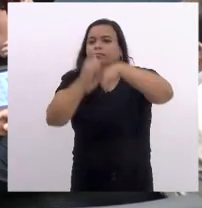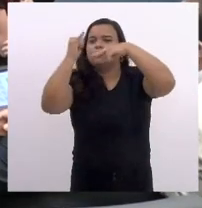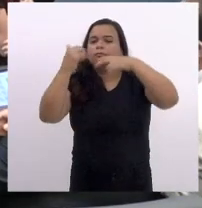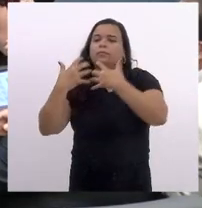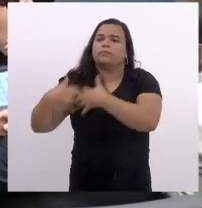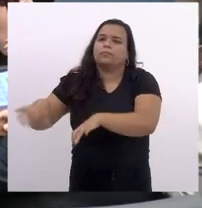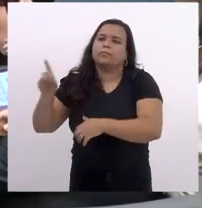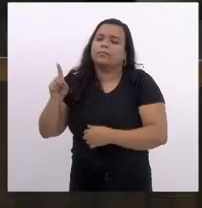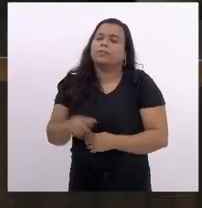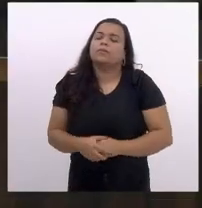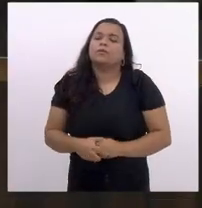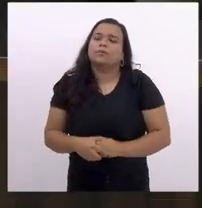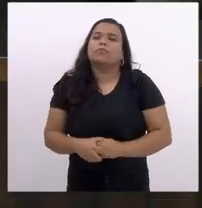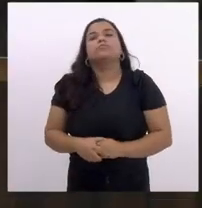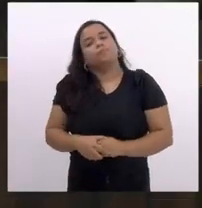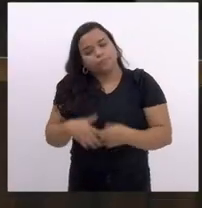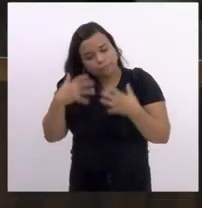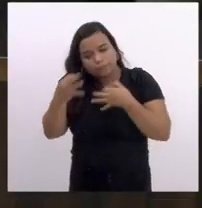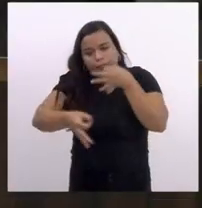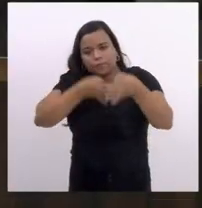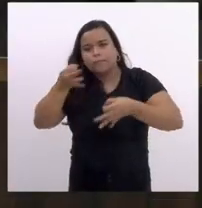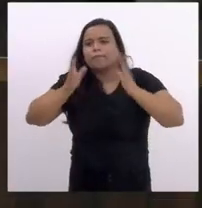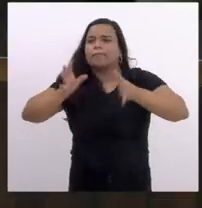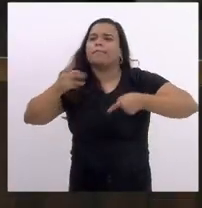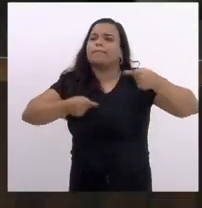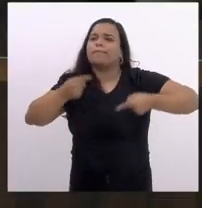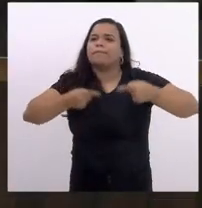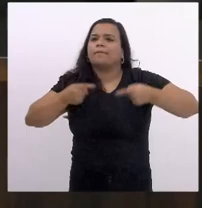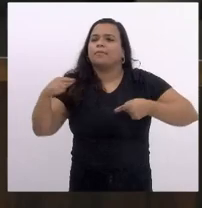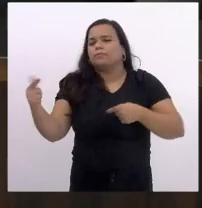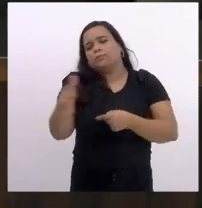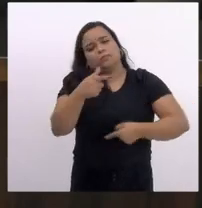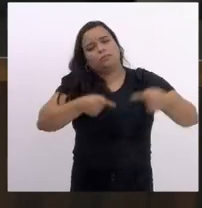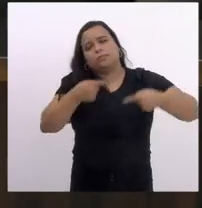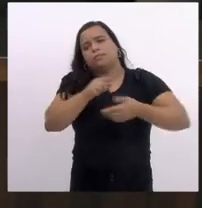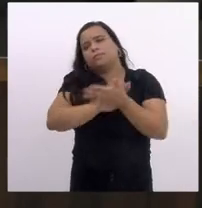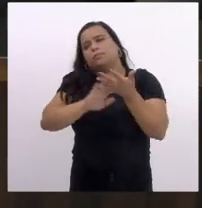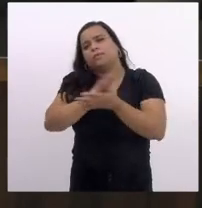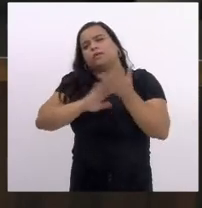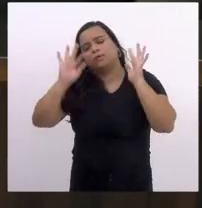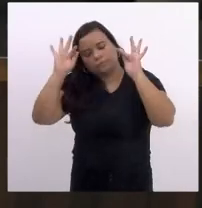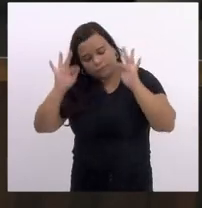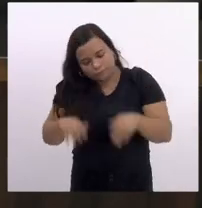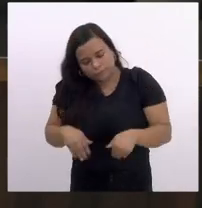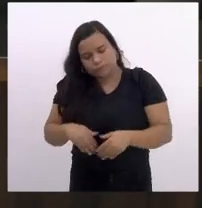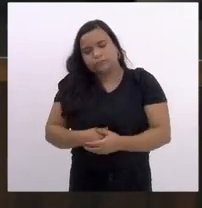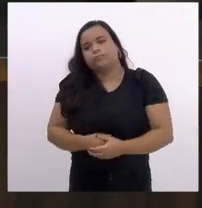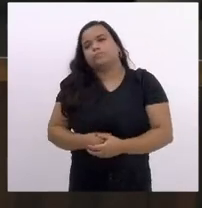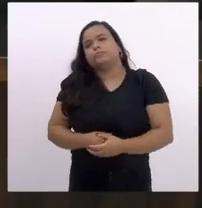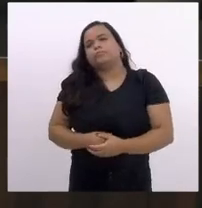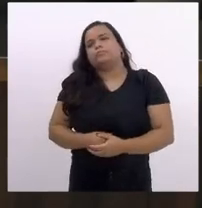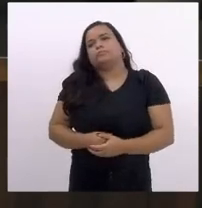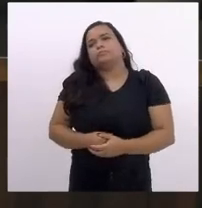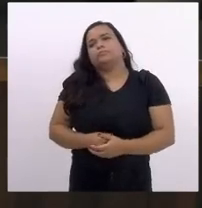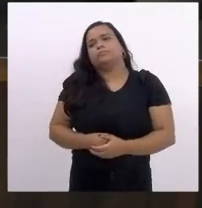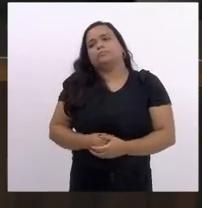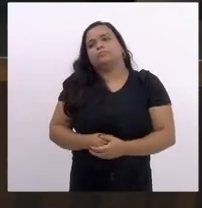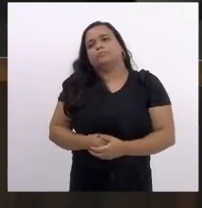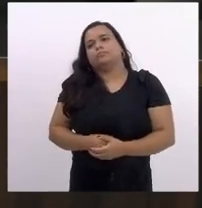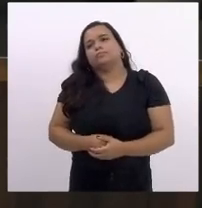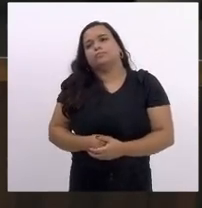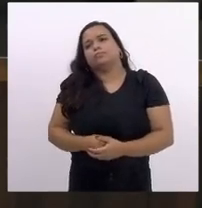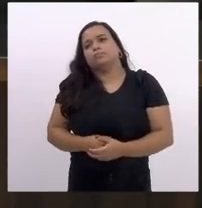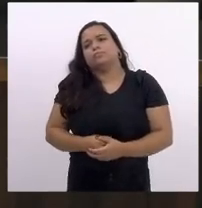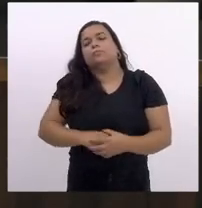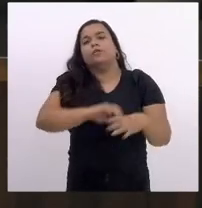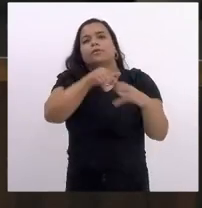Ok, com os pareceres emitidos em discussão. Não havendo que queira discutir, encerrada a discussão em votação. Os senhores que aprovam,